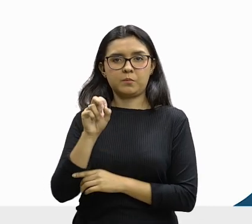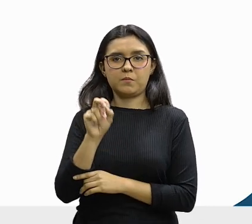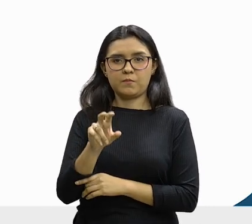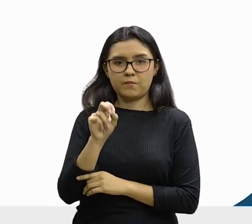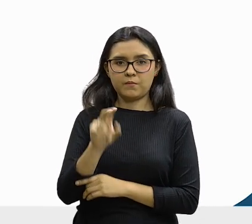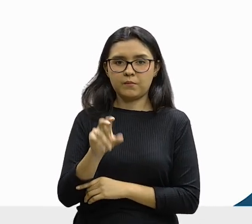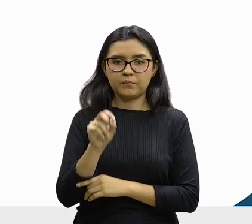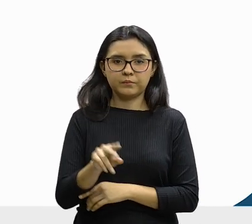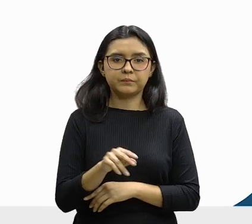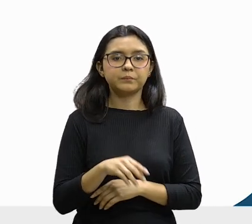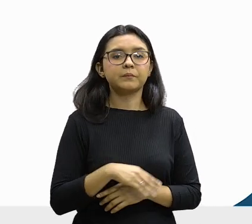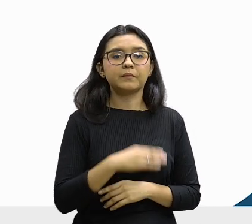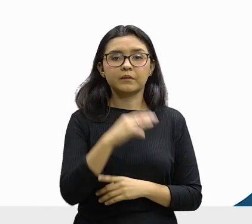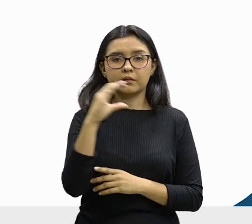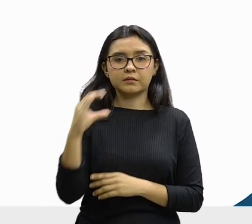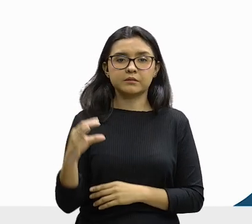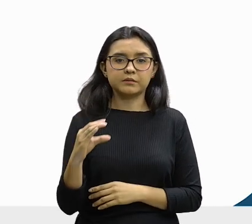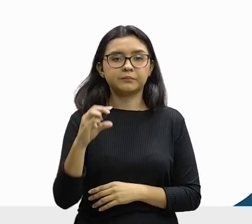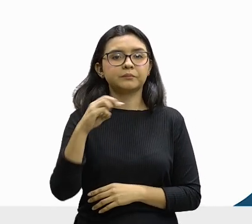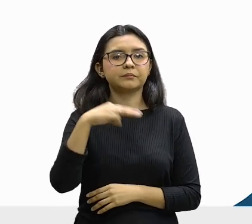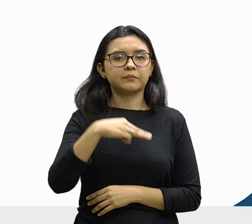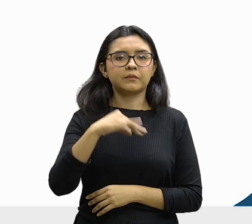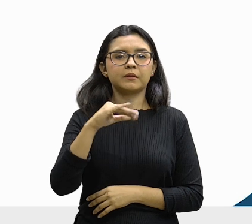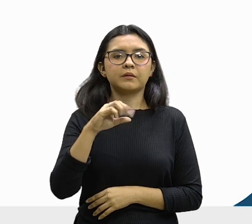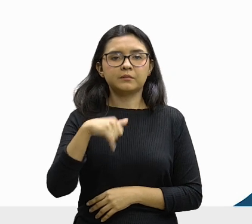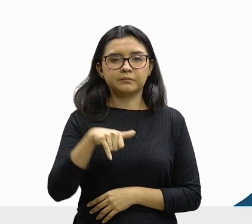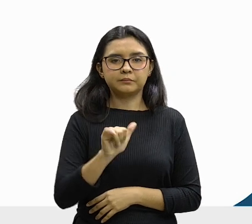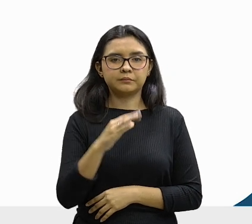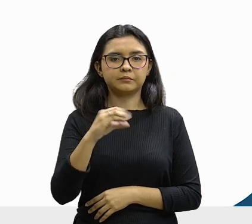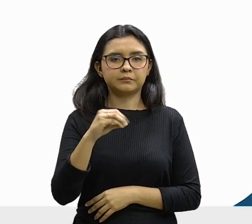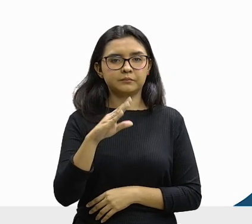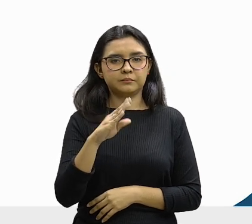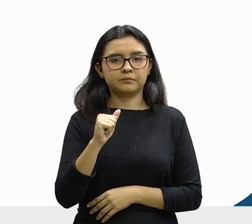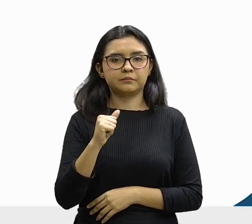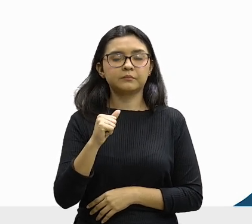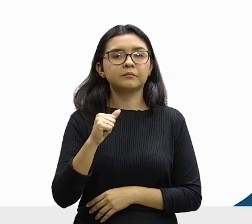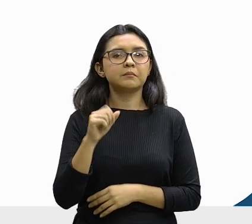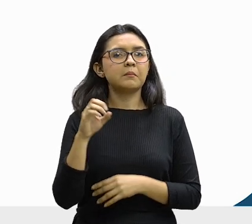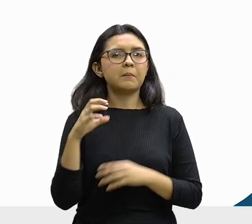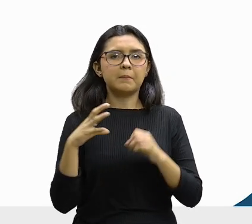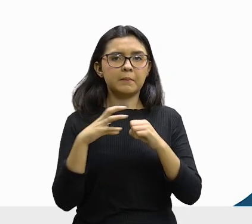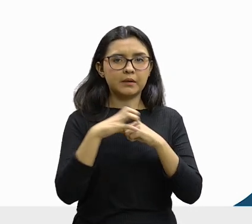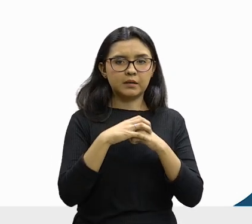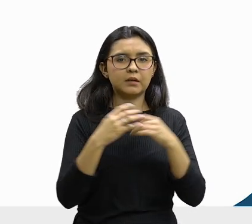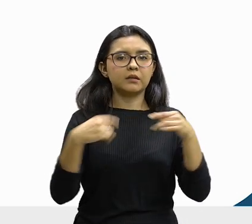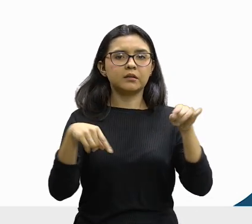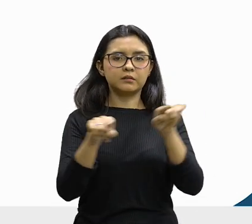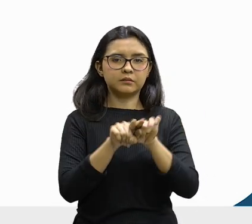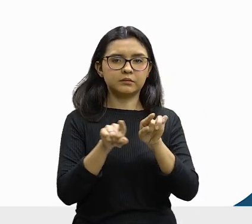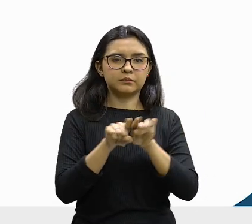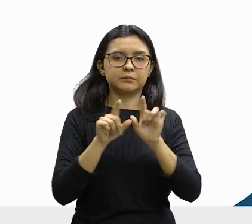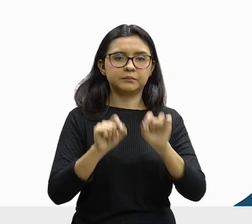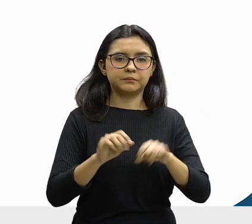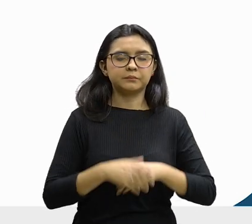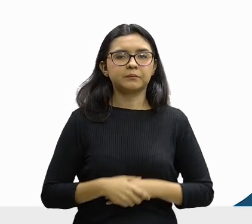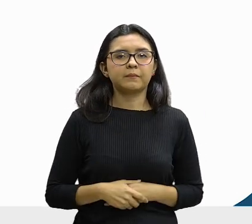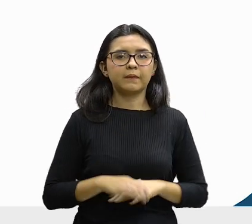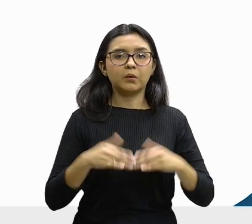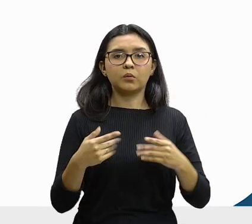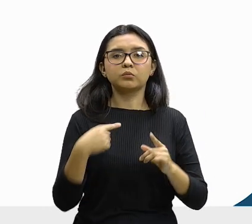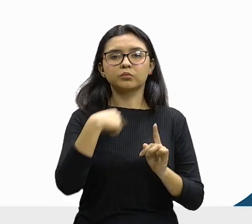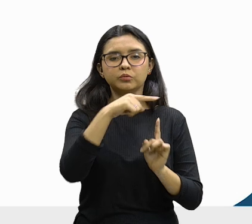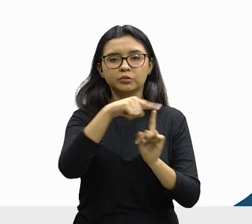procarionte. Mycobacterium leprae não apresenta organização celular. Plasmodium é um protozoário unicelular heterótrofo.